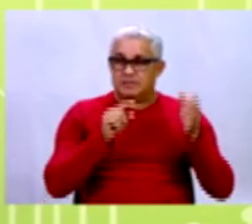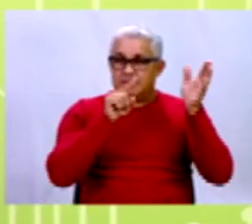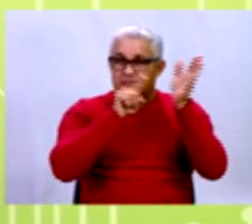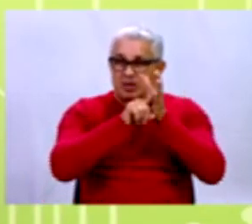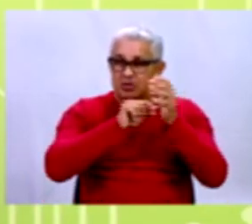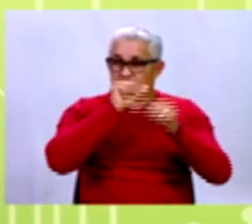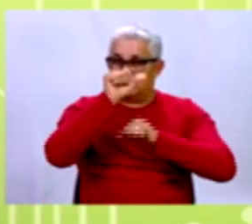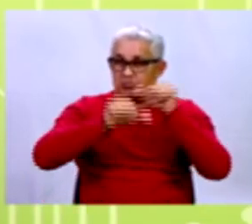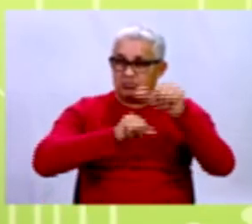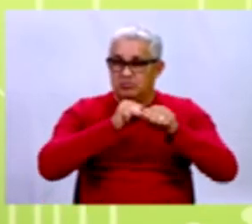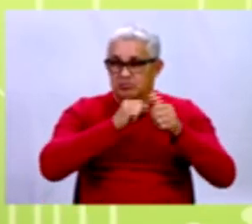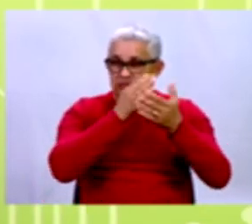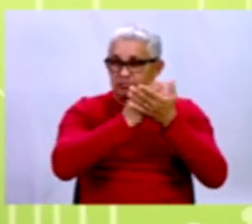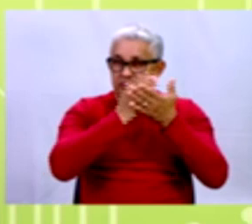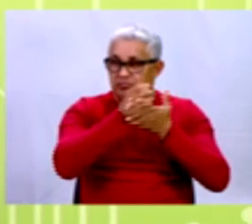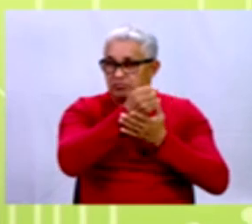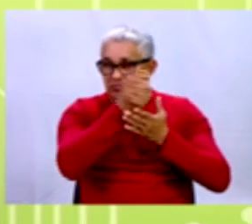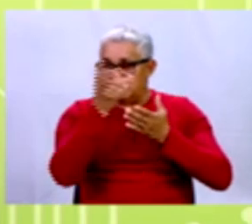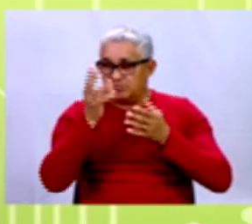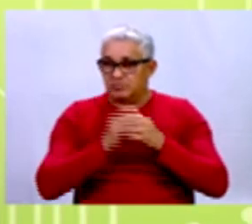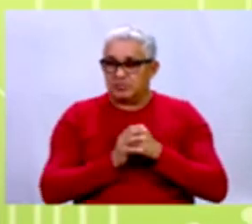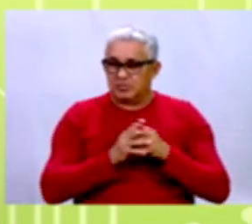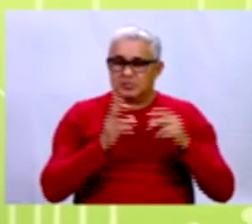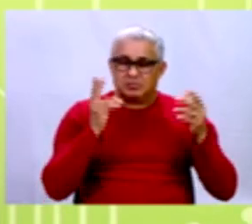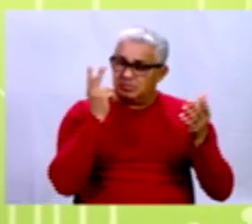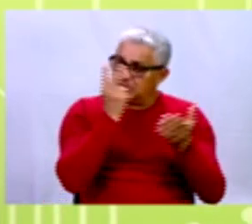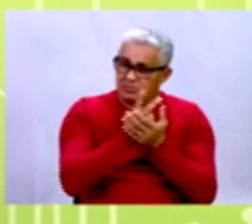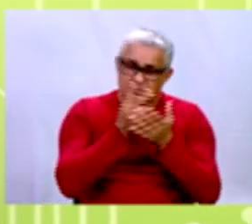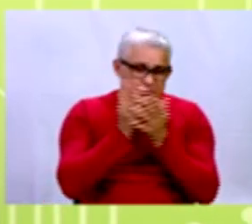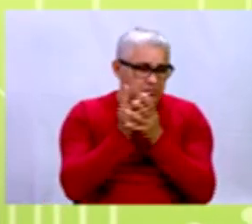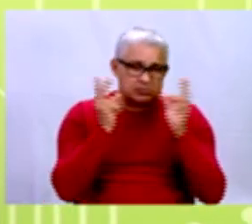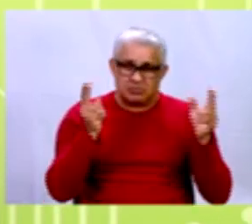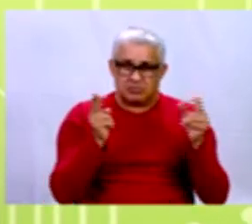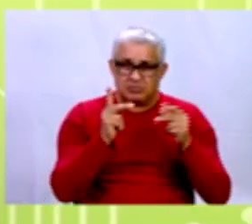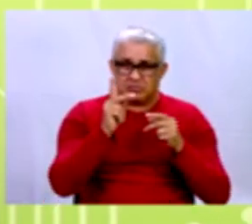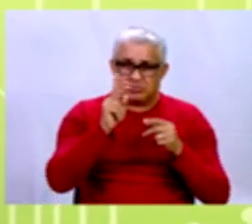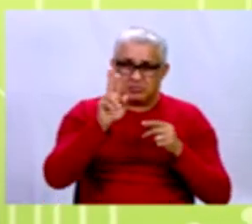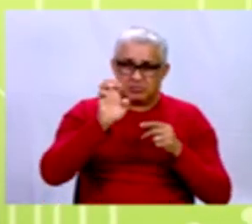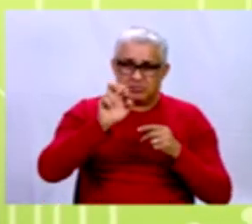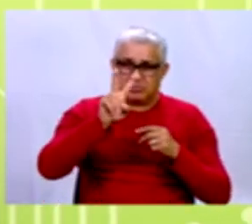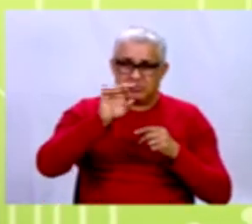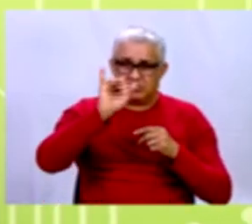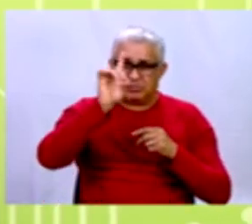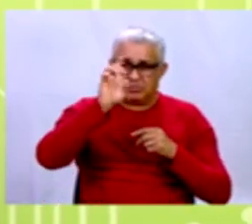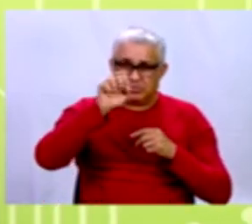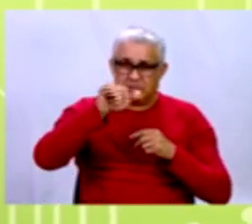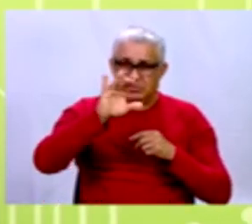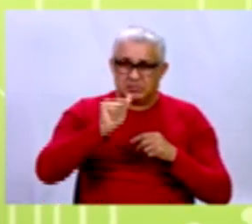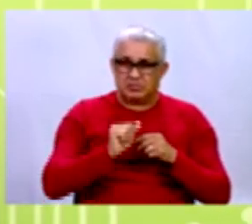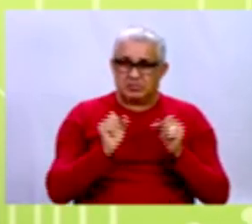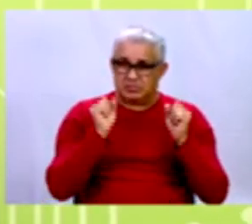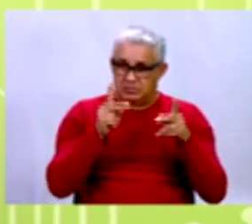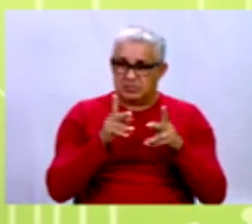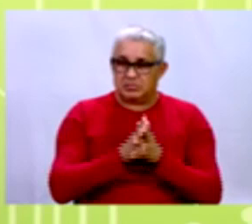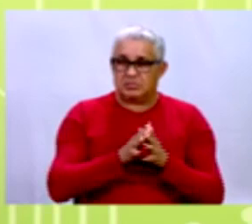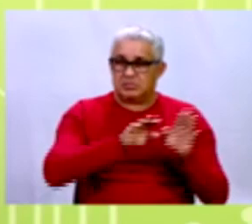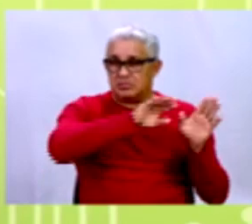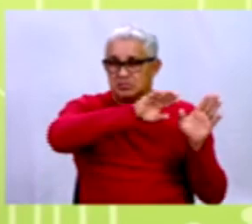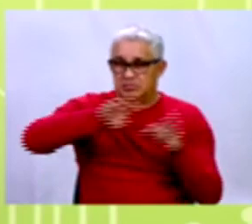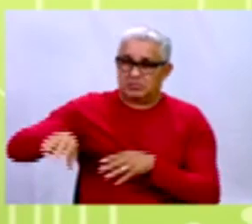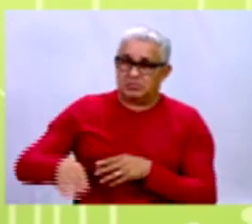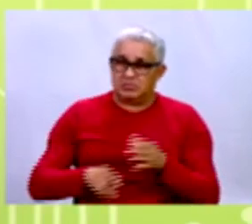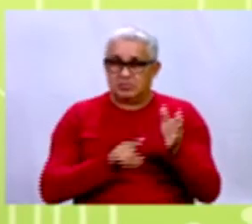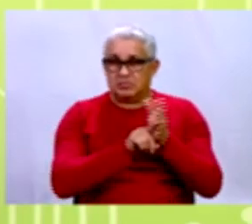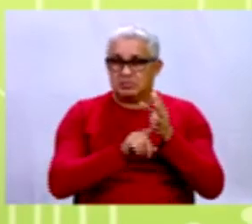períodos mesmo, porque ela é exatamente igual ao que a gente falou lá da Previdência, ok? Vamos à nossa questão